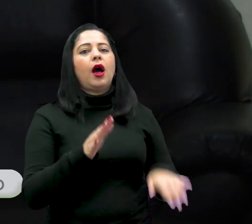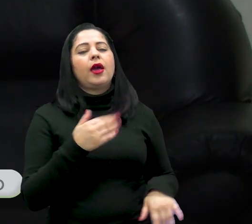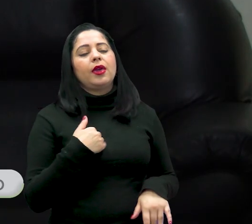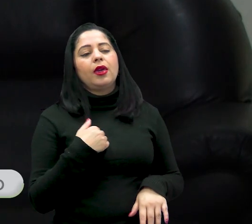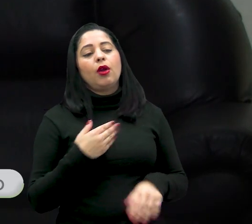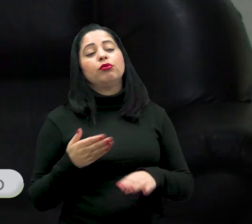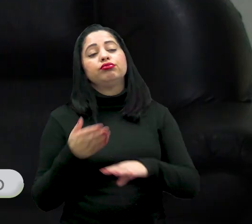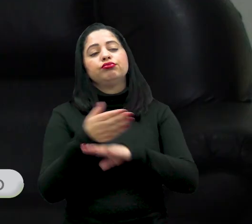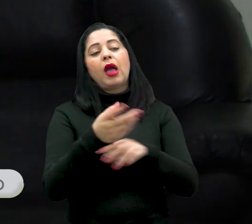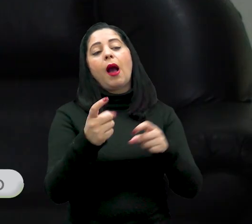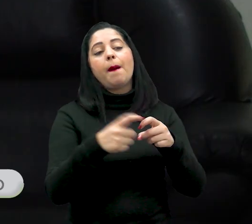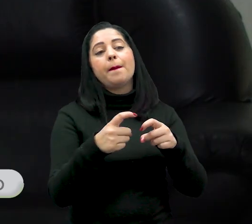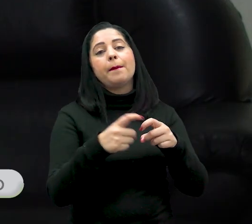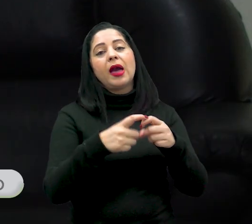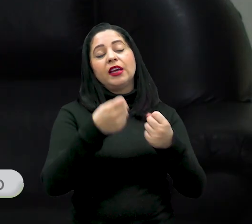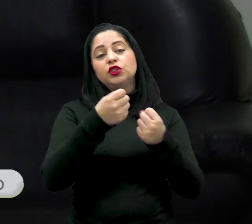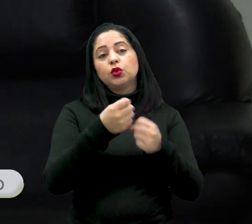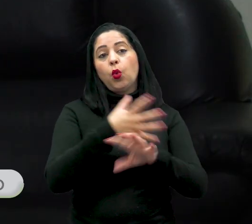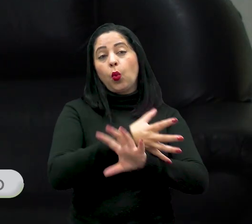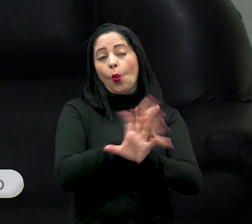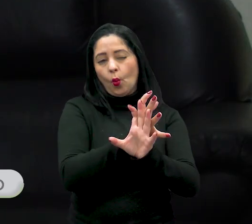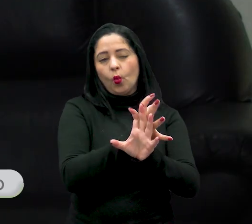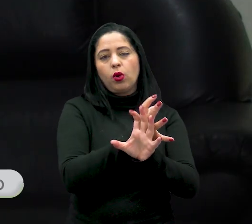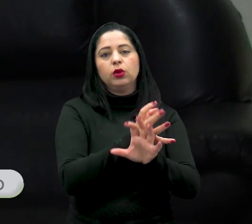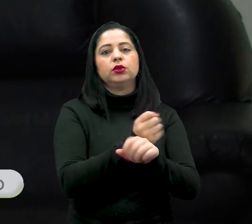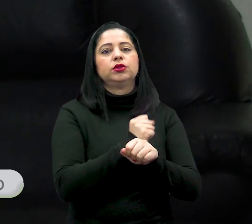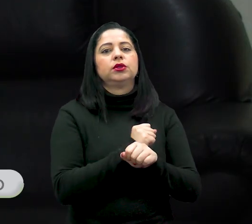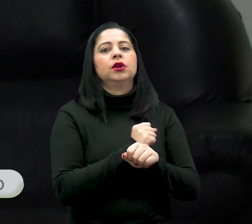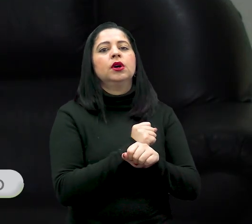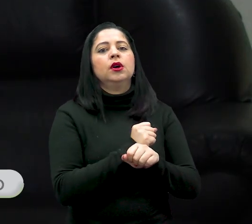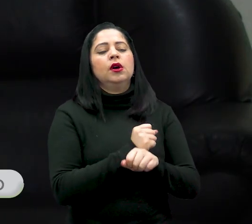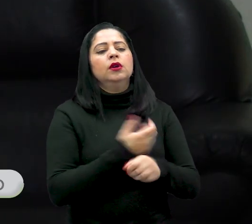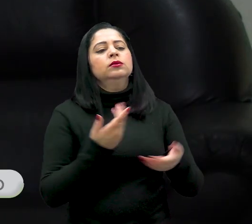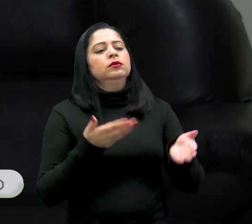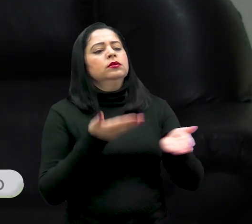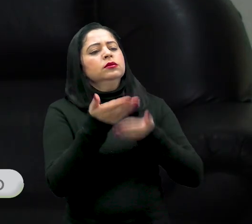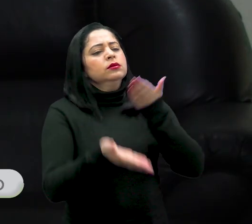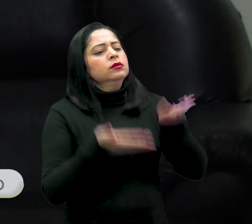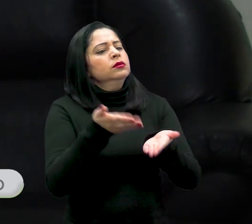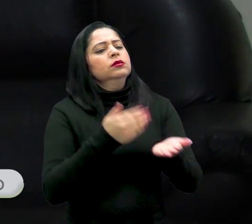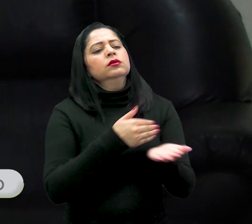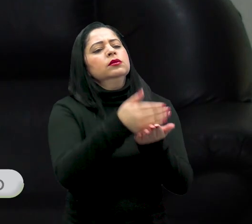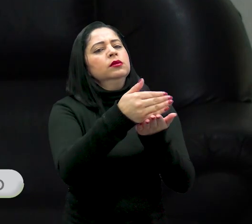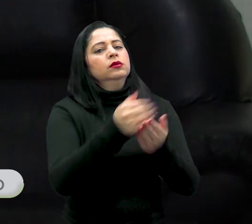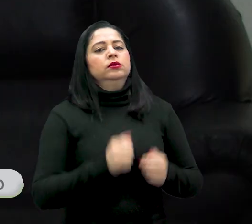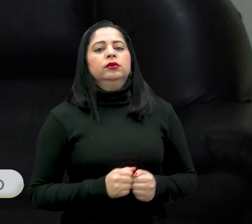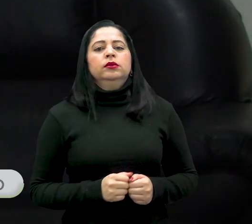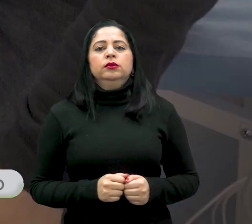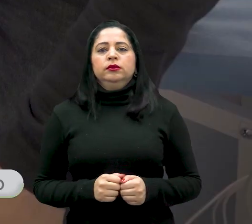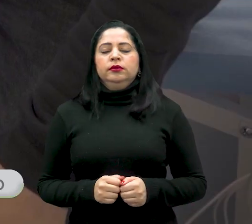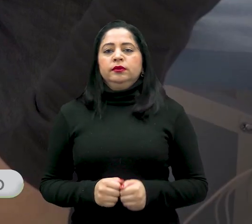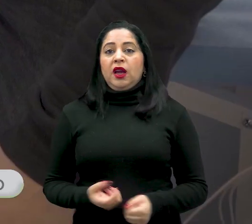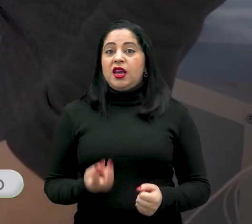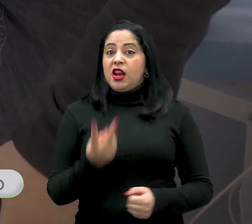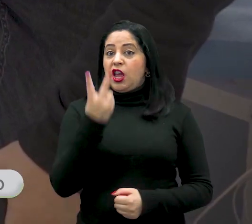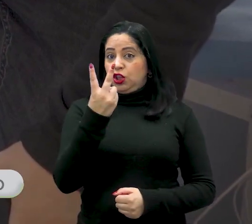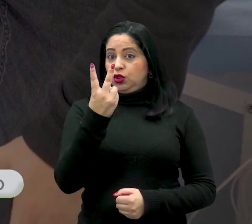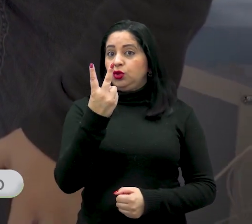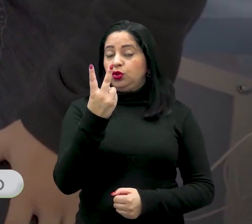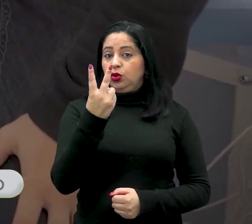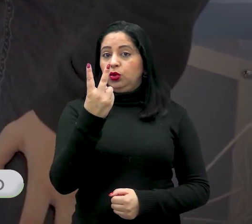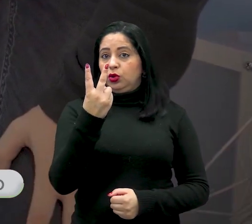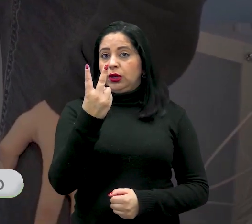Aí eu procurei os ortopedistas para a gente começar a dar andamento, ver o que tinha acontecido no meu joelho. Ele fez